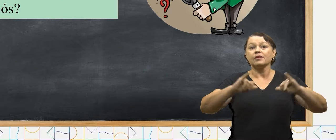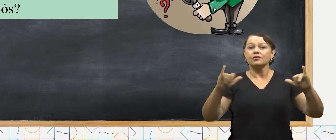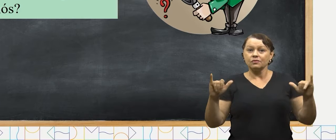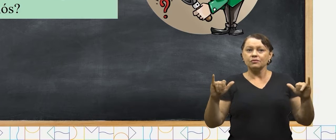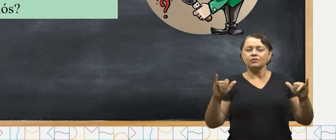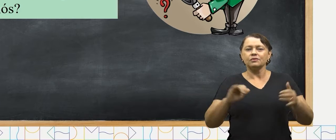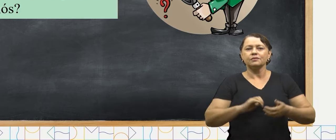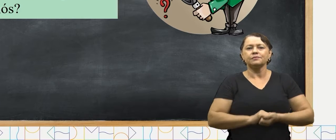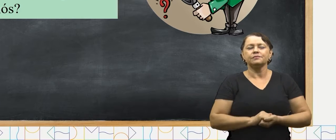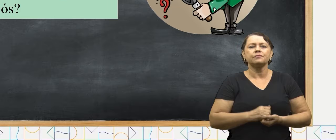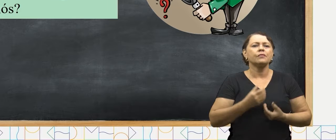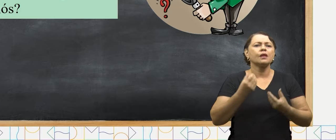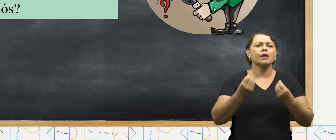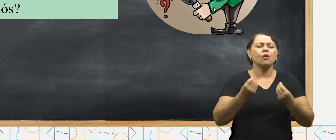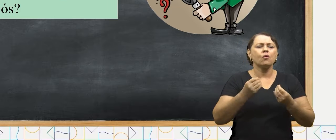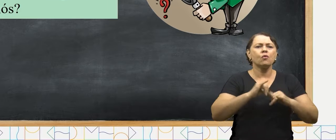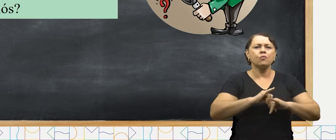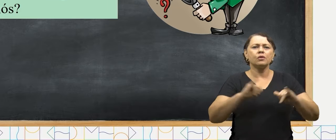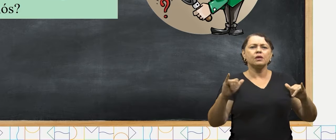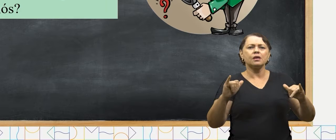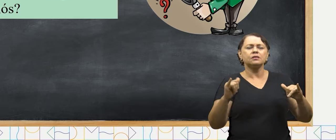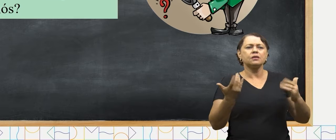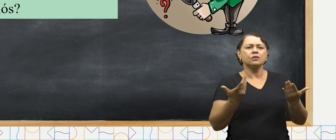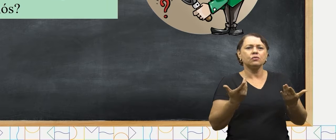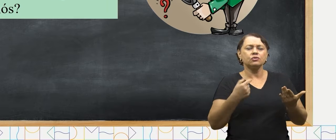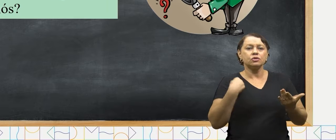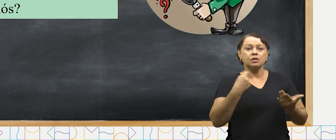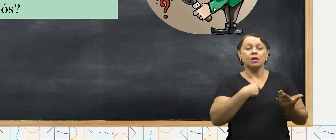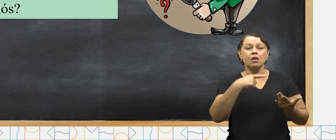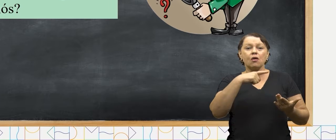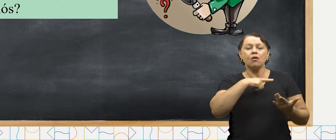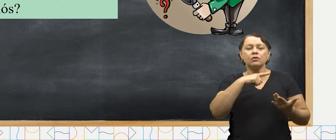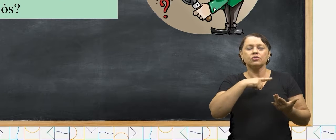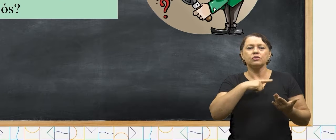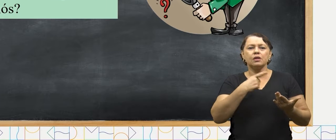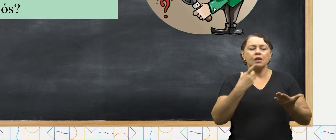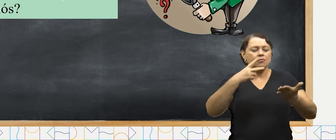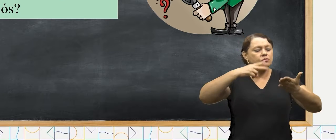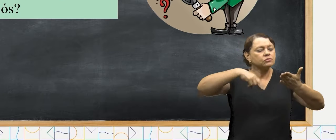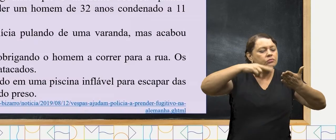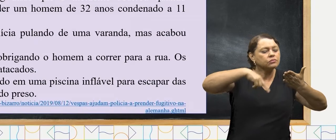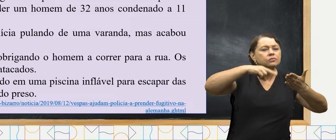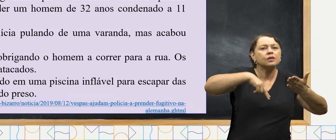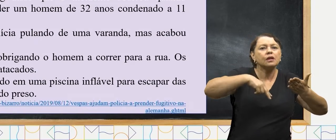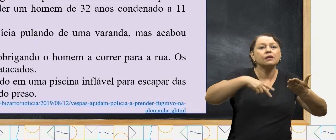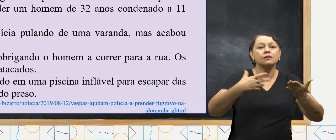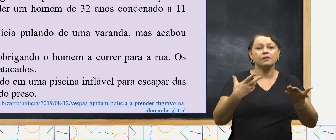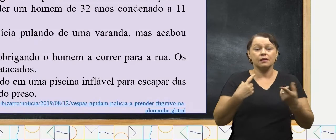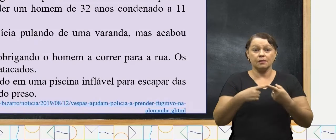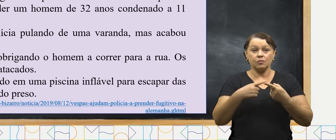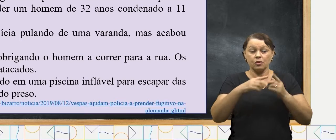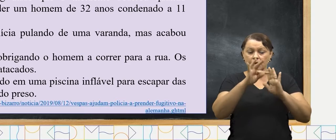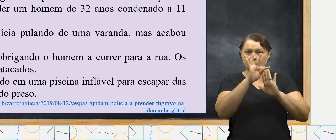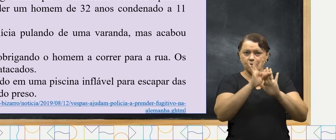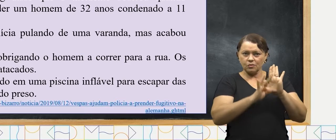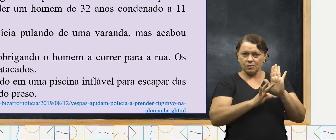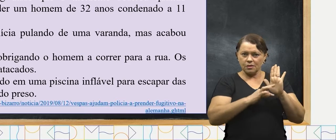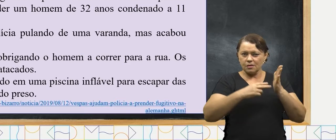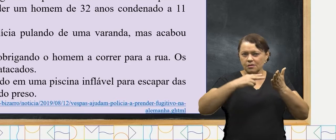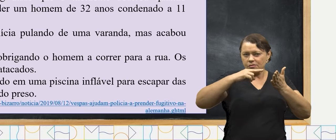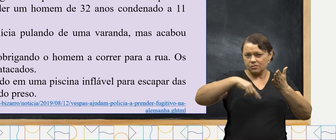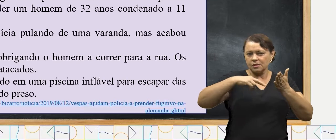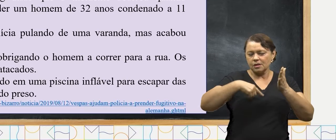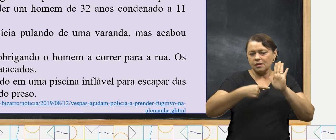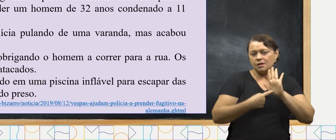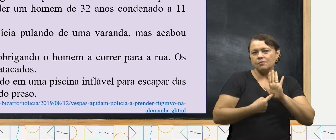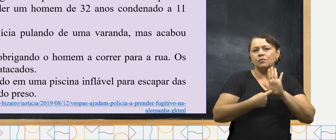notícia chegou até nós? Veja, existe uma informação importante, pois o texto que acabamos de ler